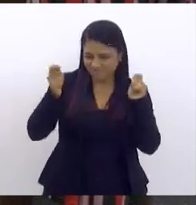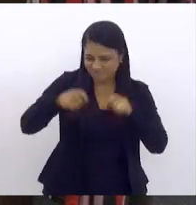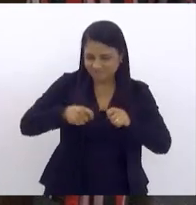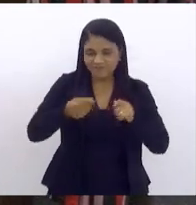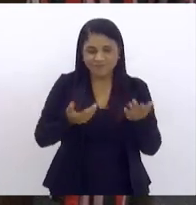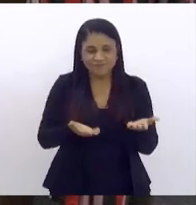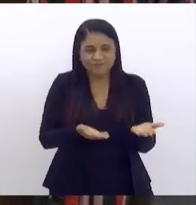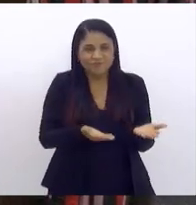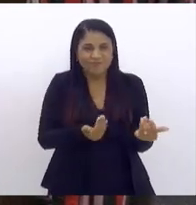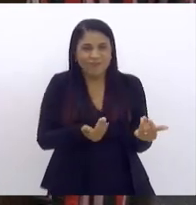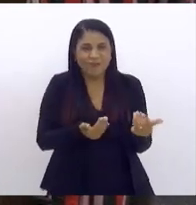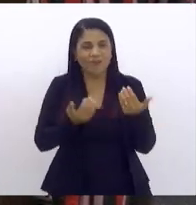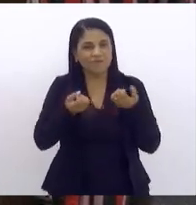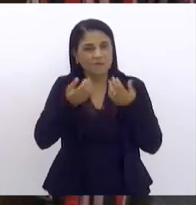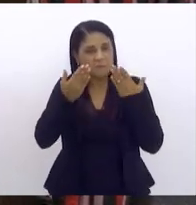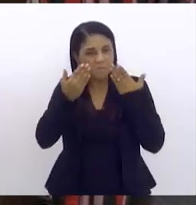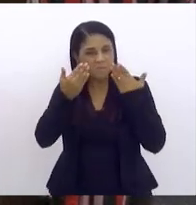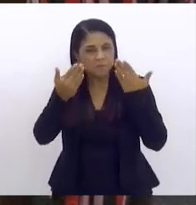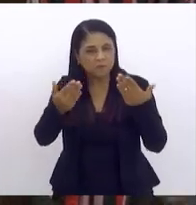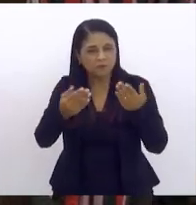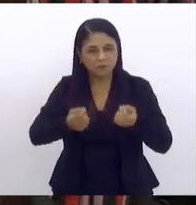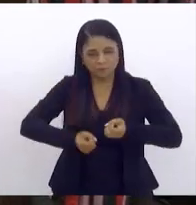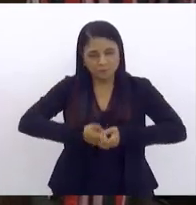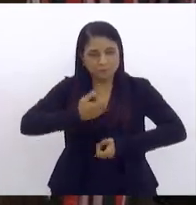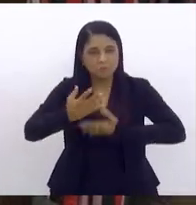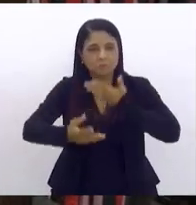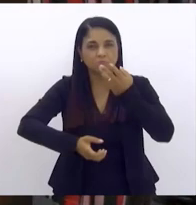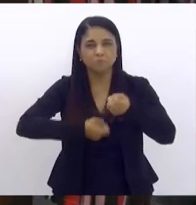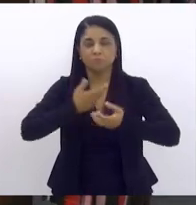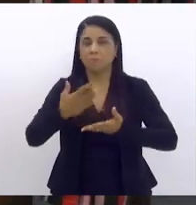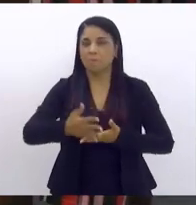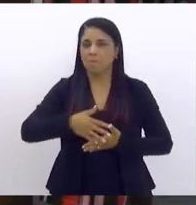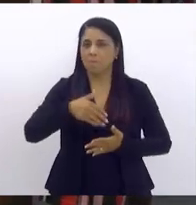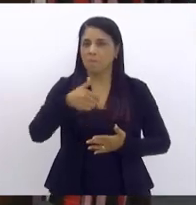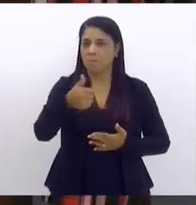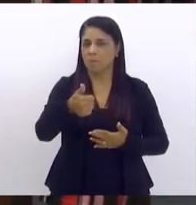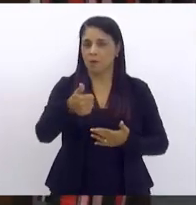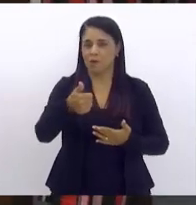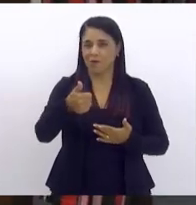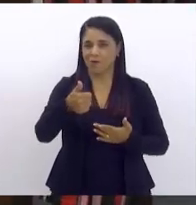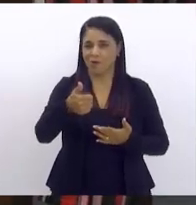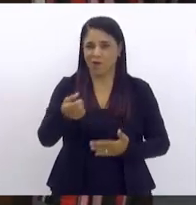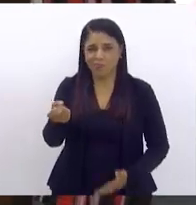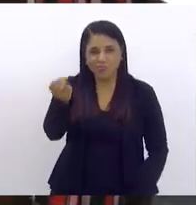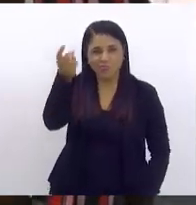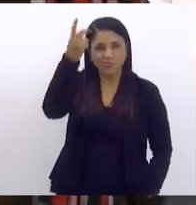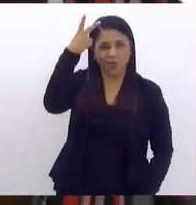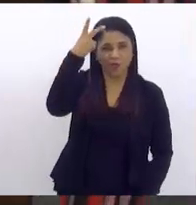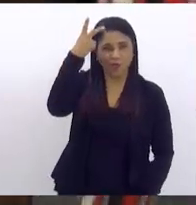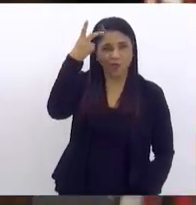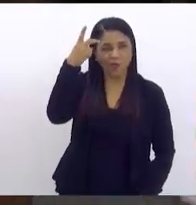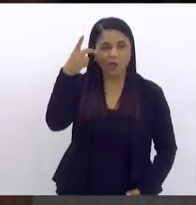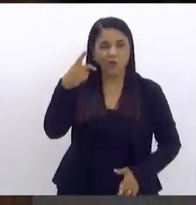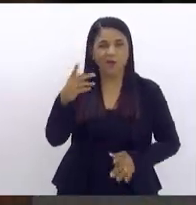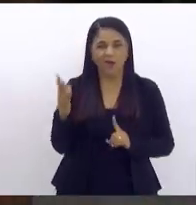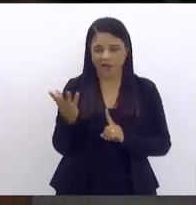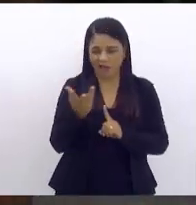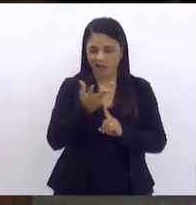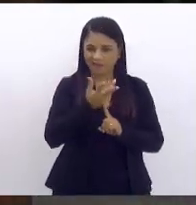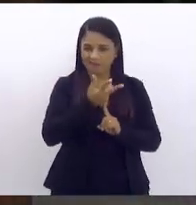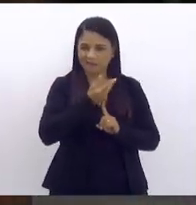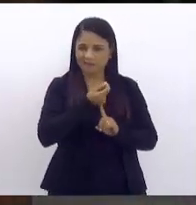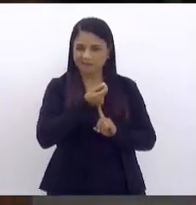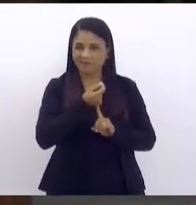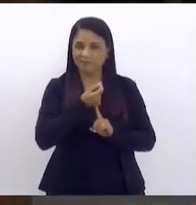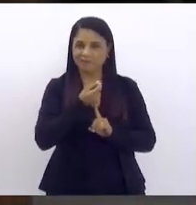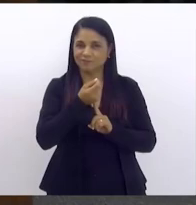juventude expressando o melhor e as suas potências. Potências, inclusive, artísticas, potências que podem